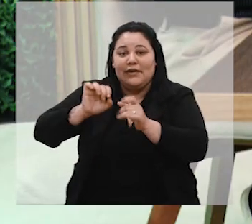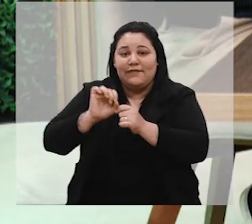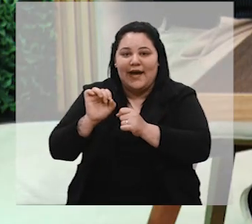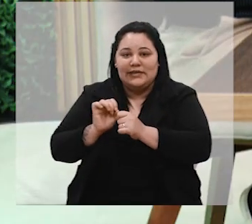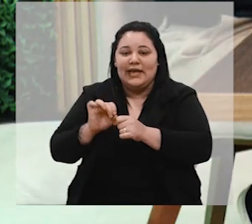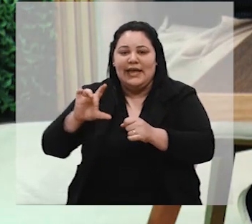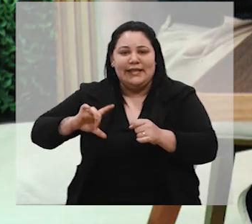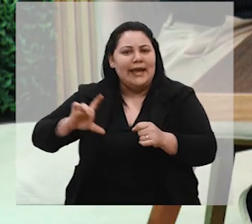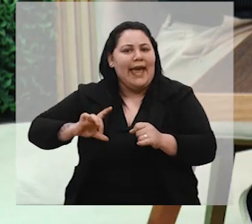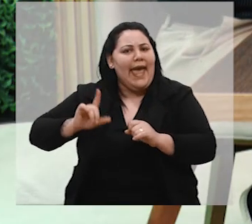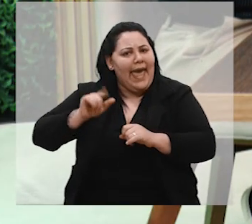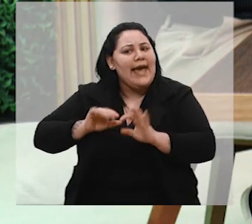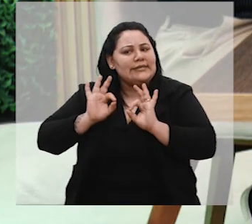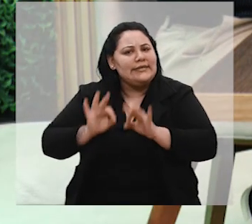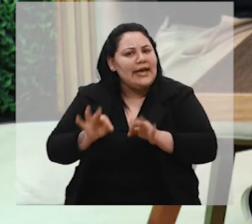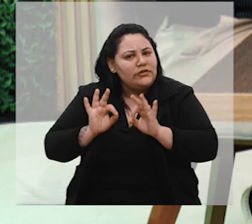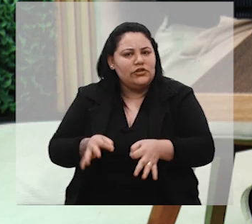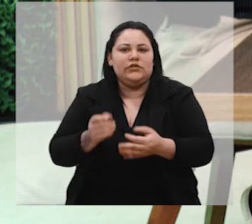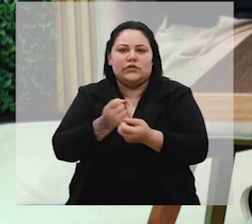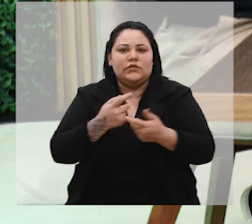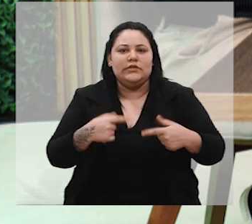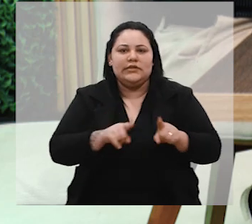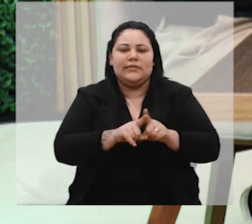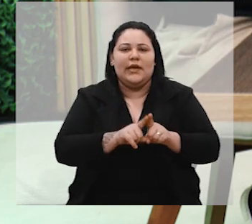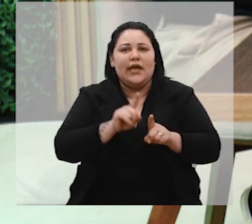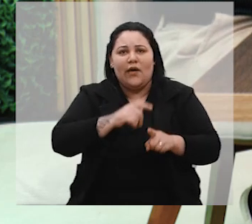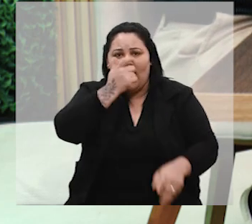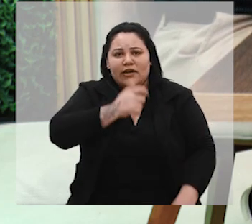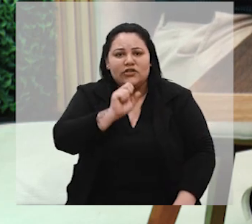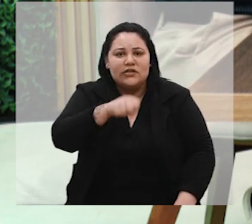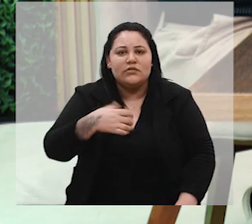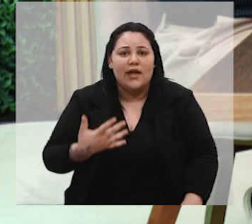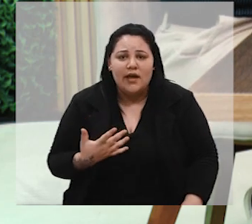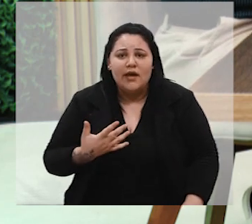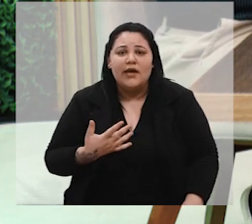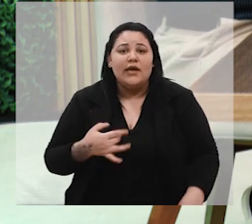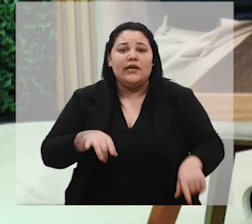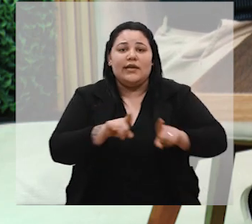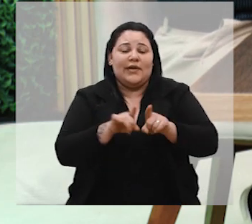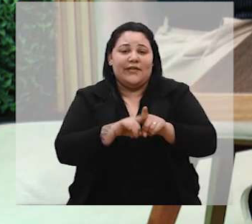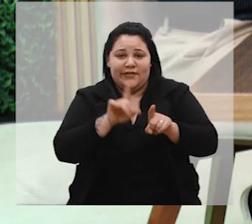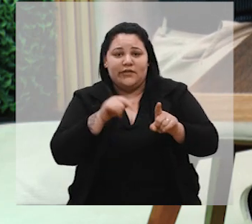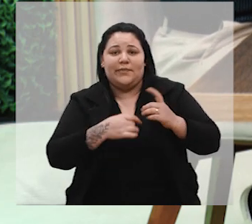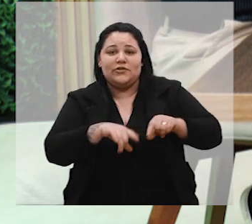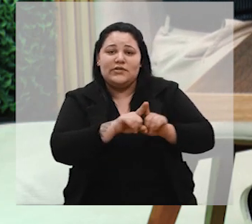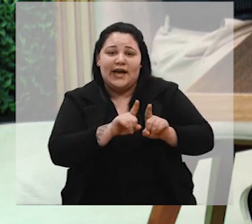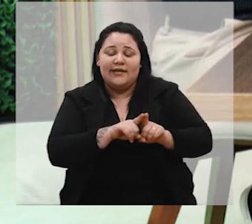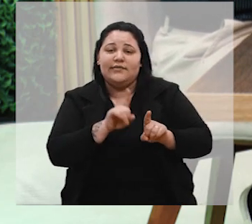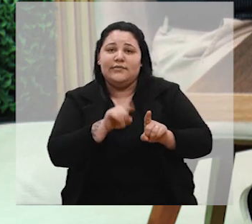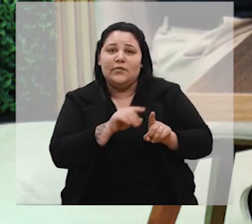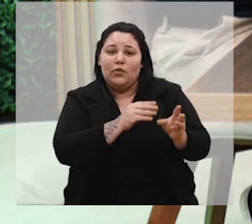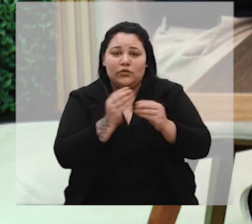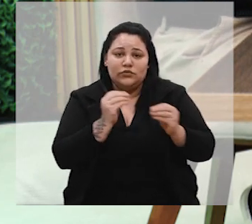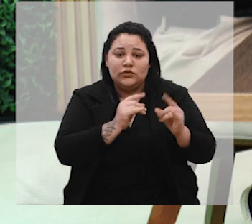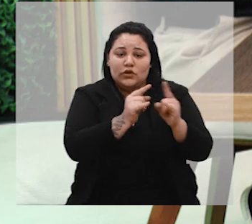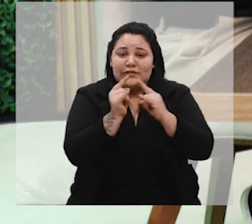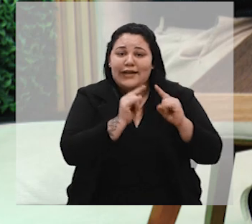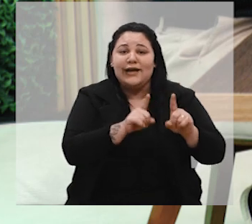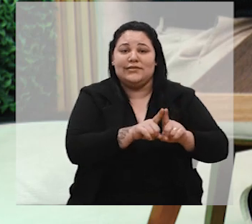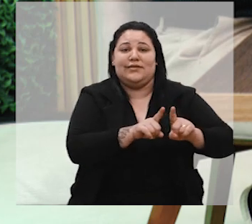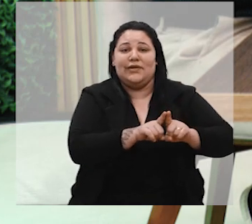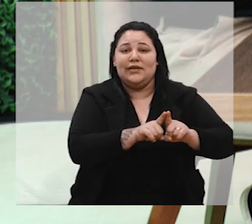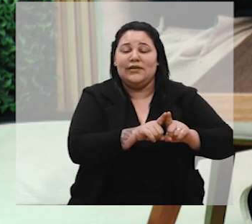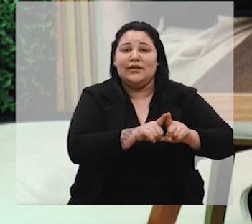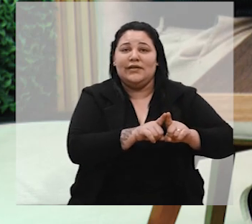Então, ele é redondinho, né? Acho que é justamente isso. Fora que dezenas de entidades também participam, né, do ETS. Participam.